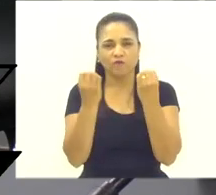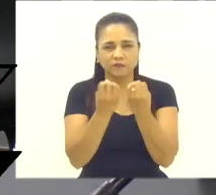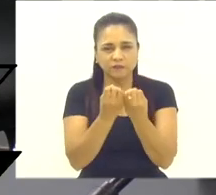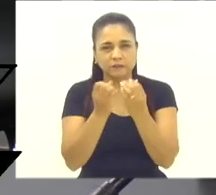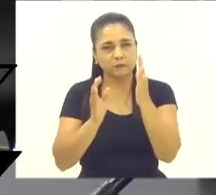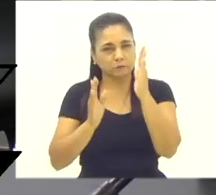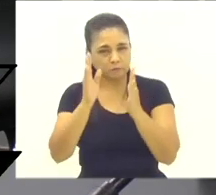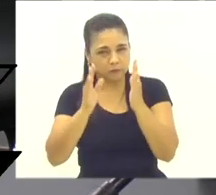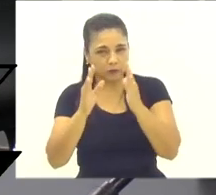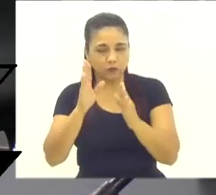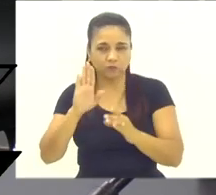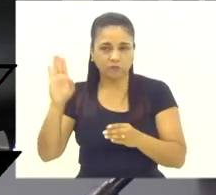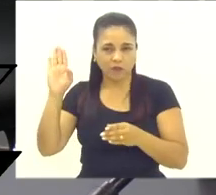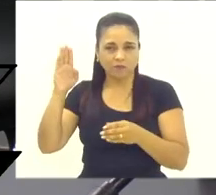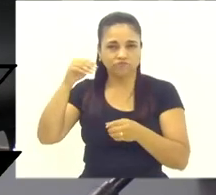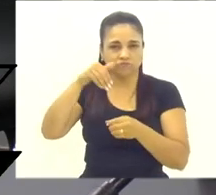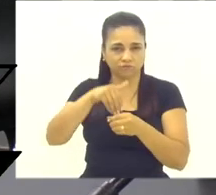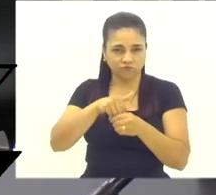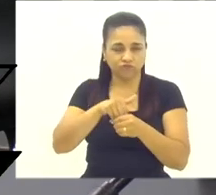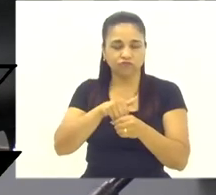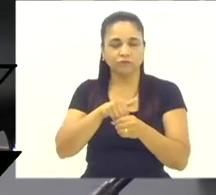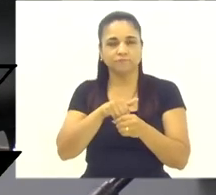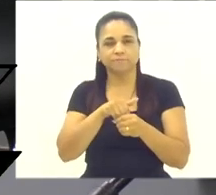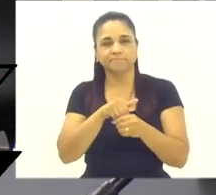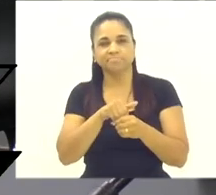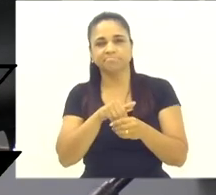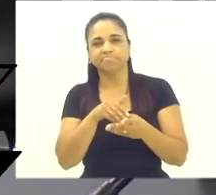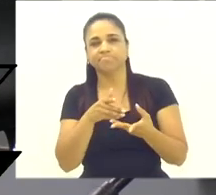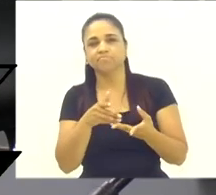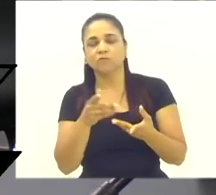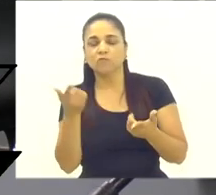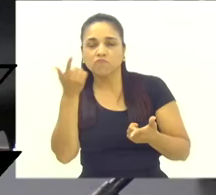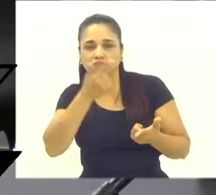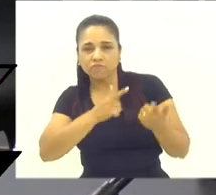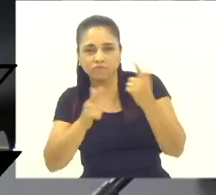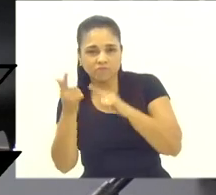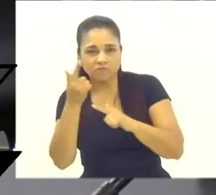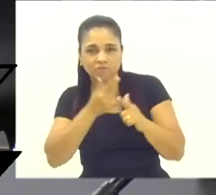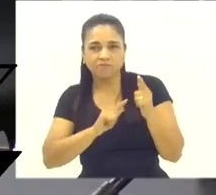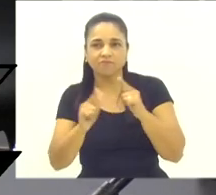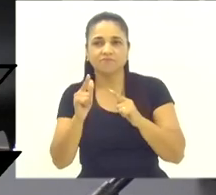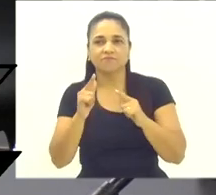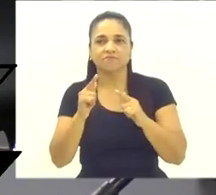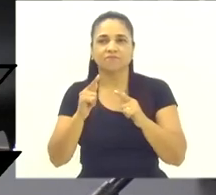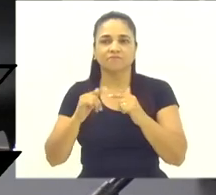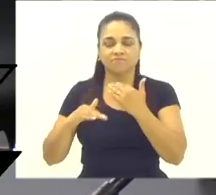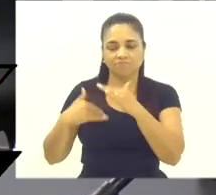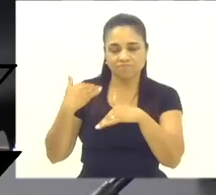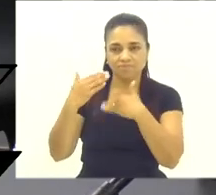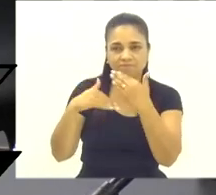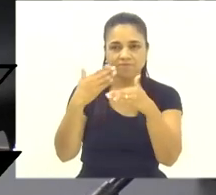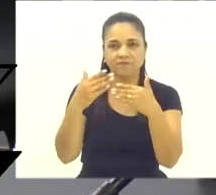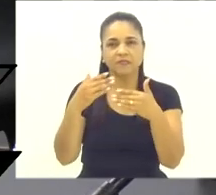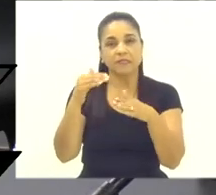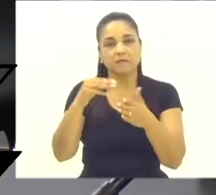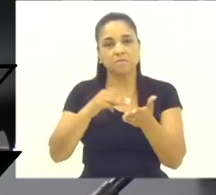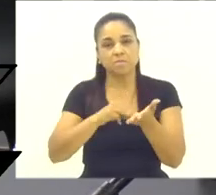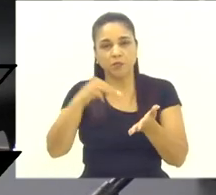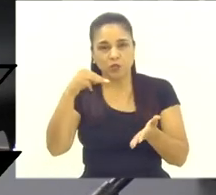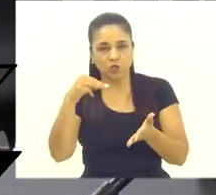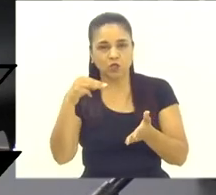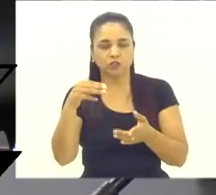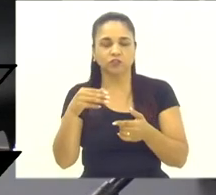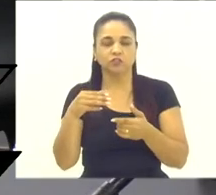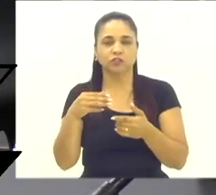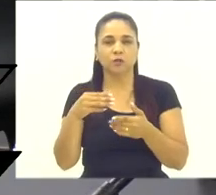candidaturas vulneráveis né em que você consegue construir você tem metodologias né para